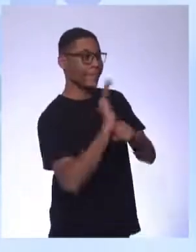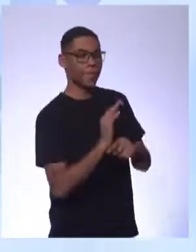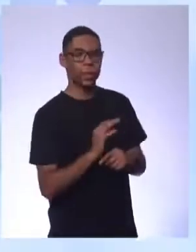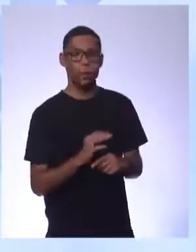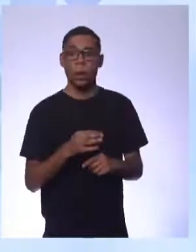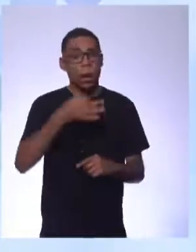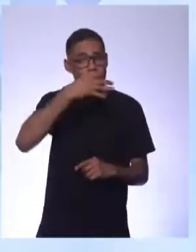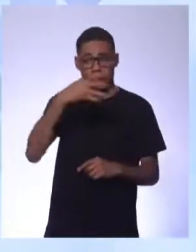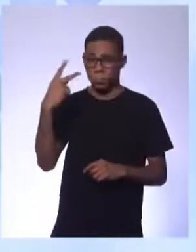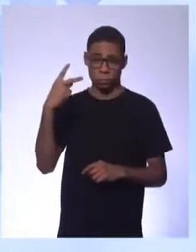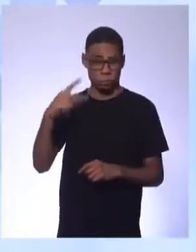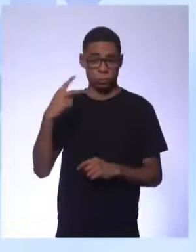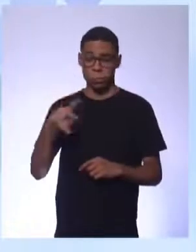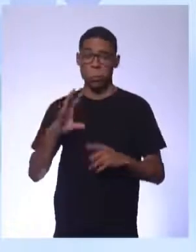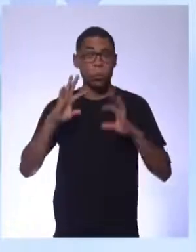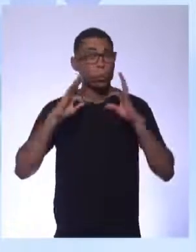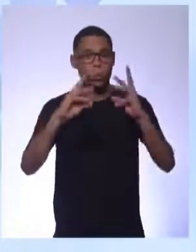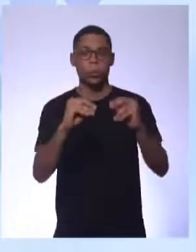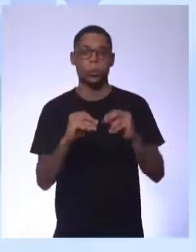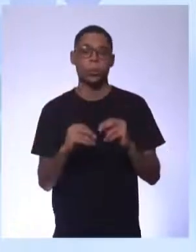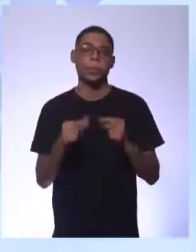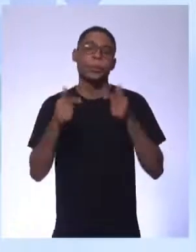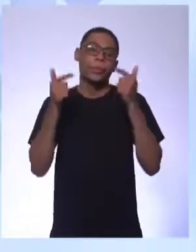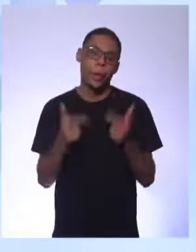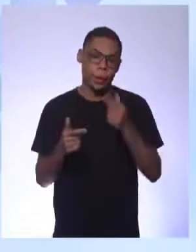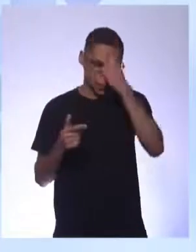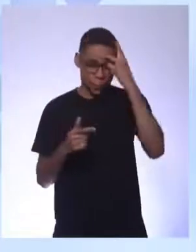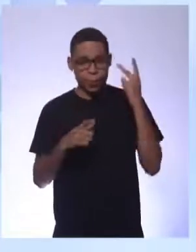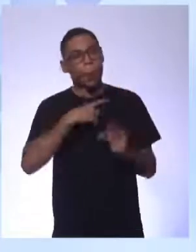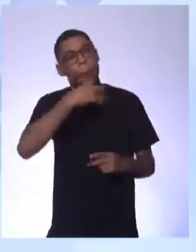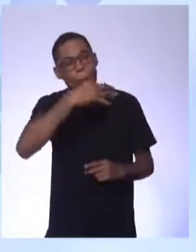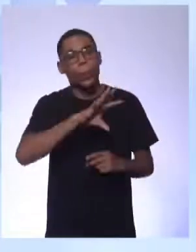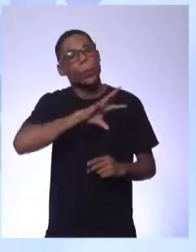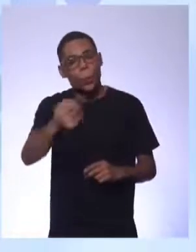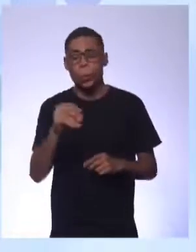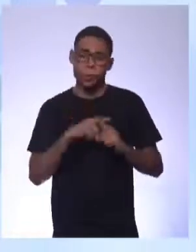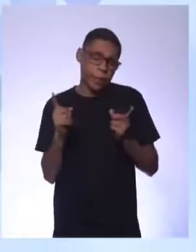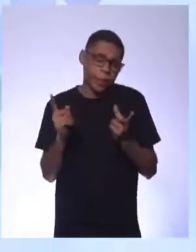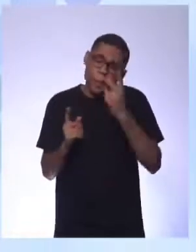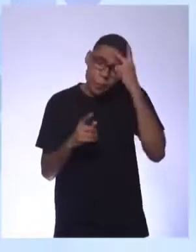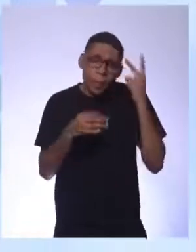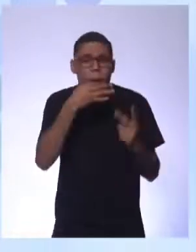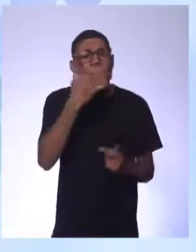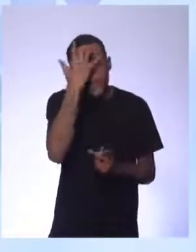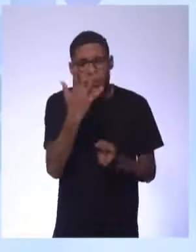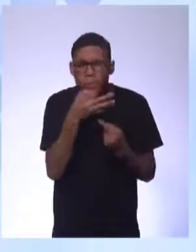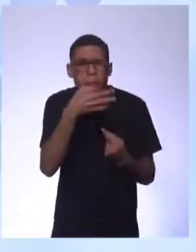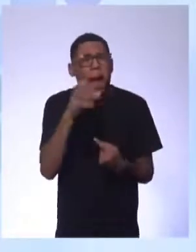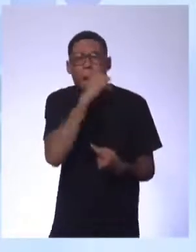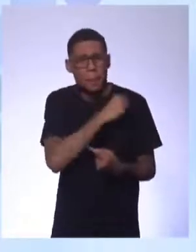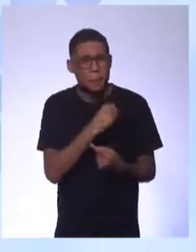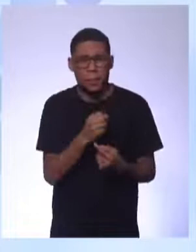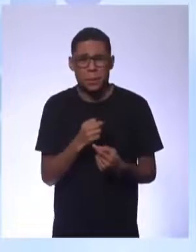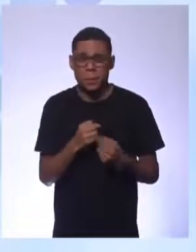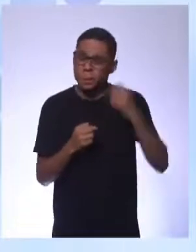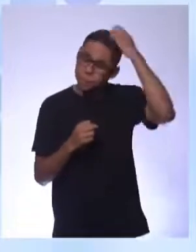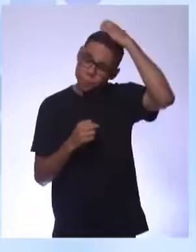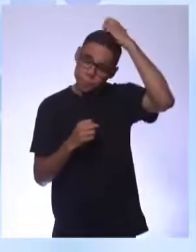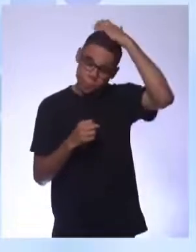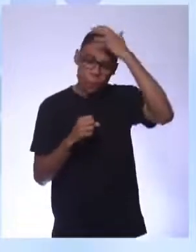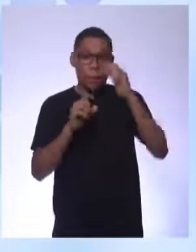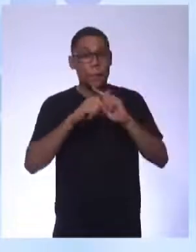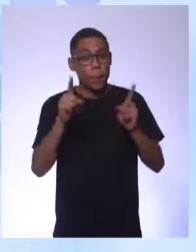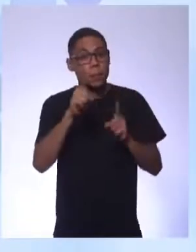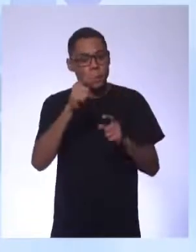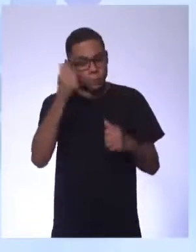tudo. E é muito chato quem tem opinião sobre tudo mesmo. Mas as pessoas opinam, é muito fácil opinar. Agora, estruturar